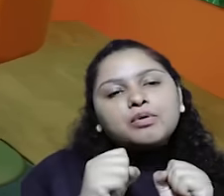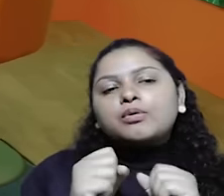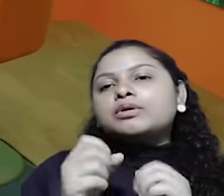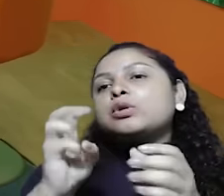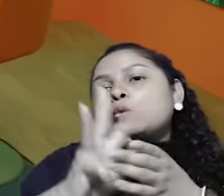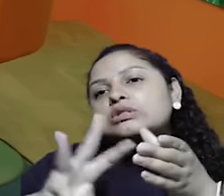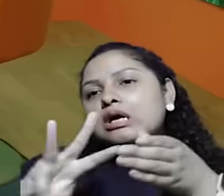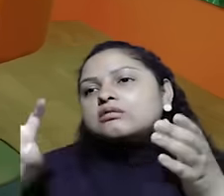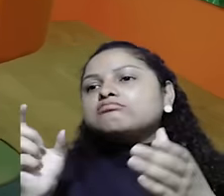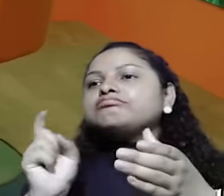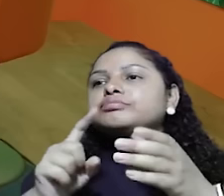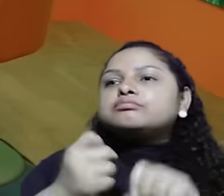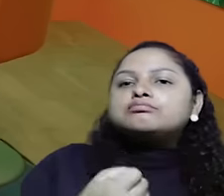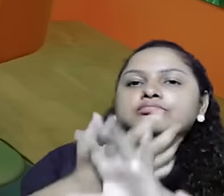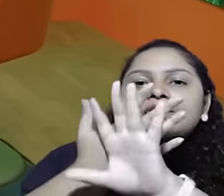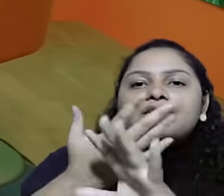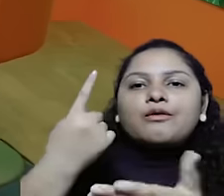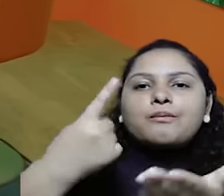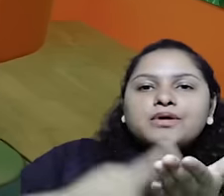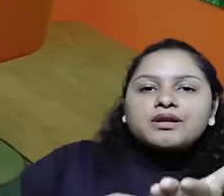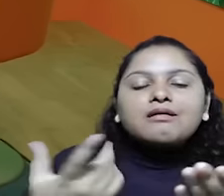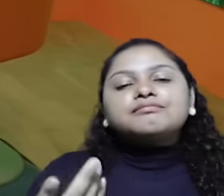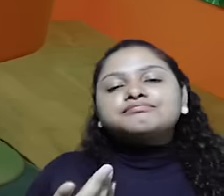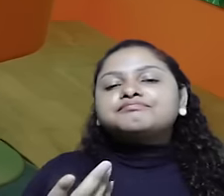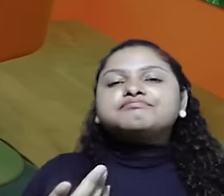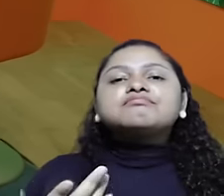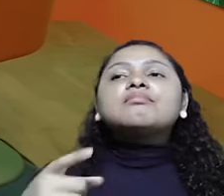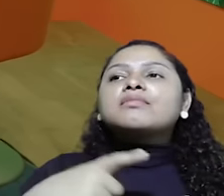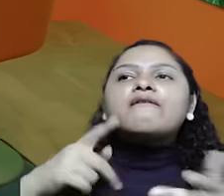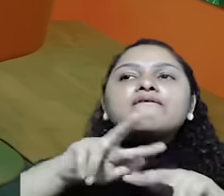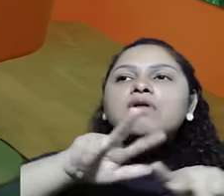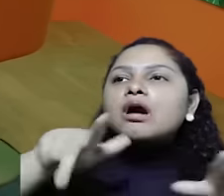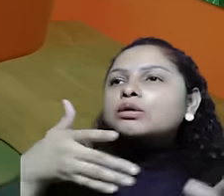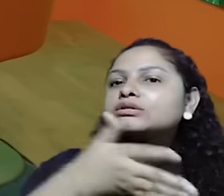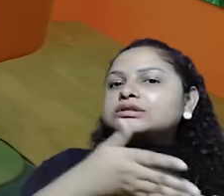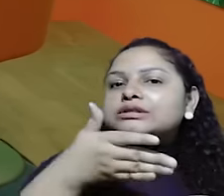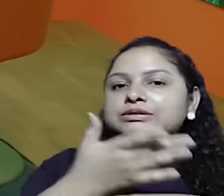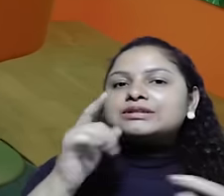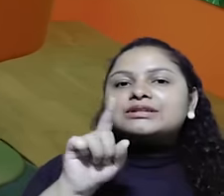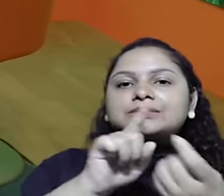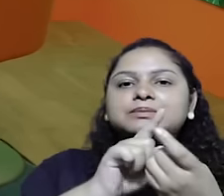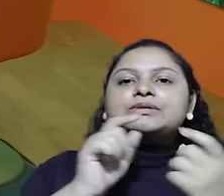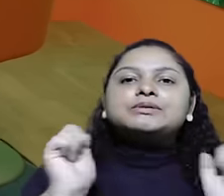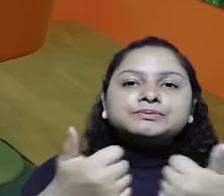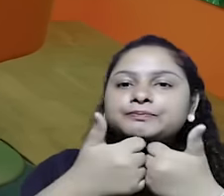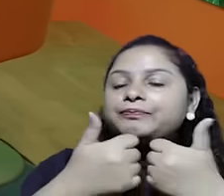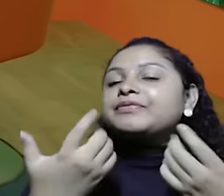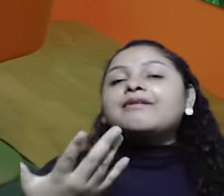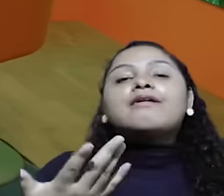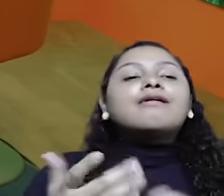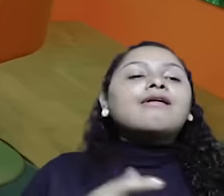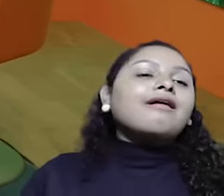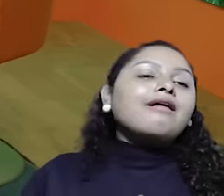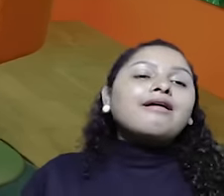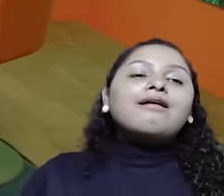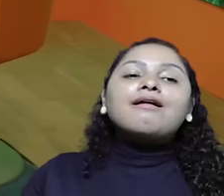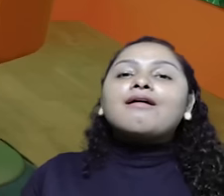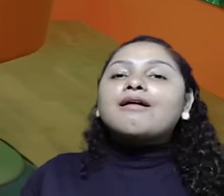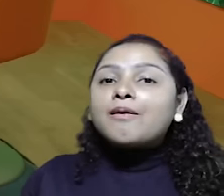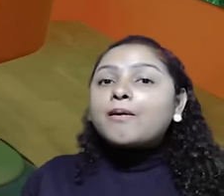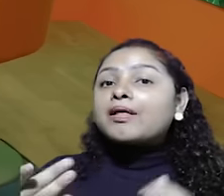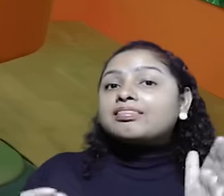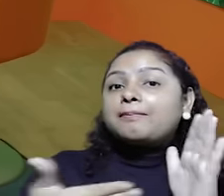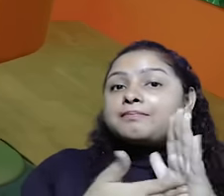de um telefone ou que eu referir um chat a gente tem vários canais aí de atendimento então é é isso fiquem ligado o prazo Primeiro de